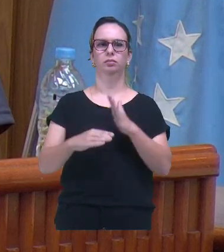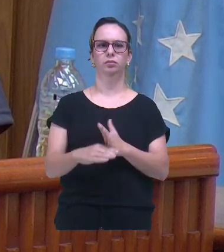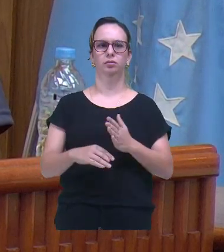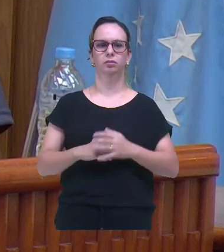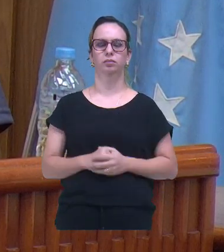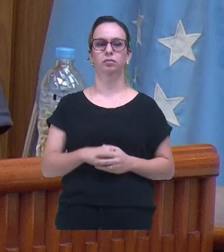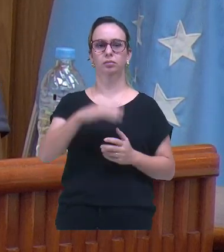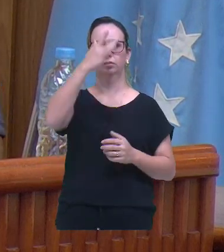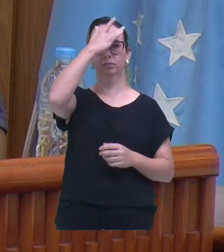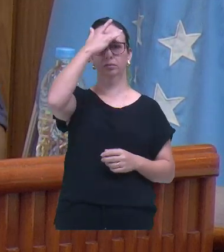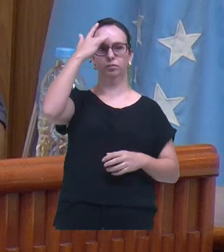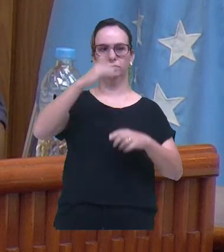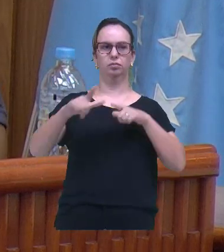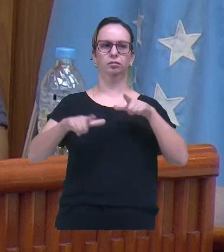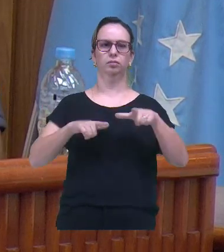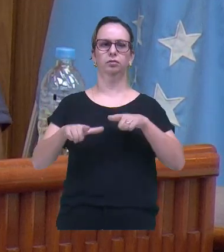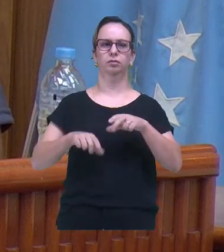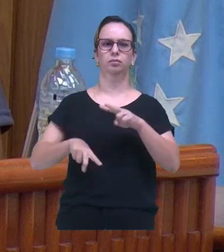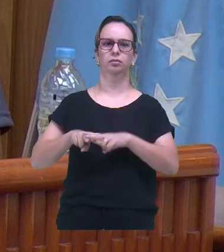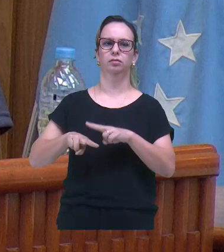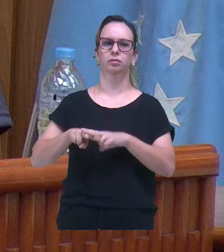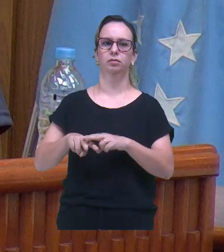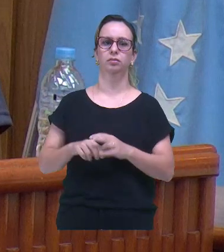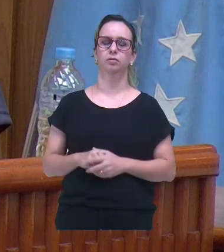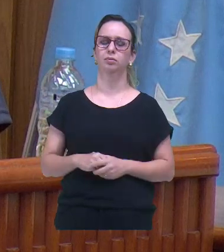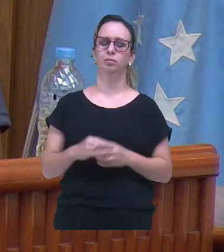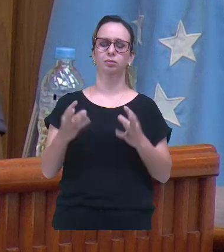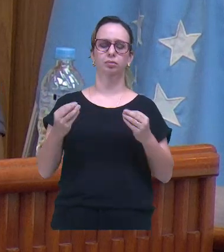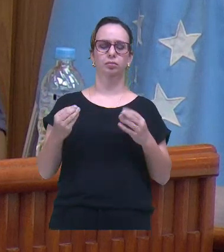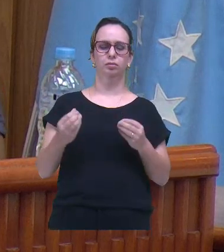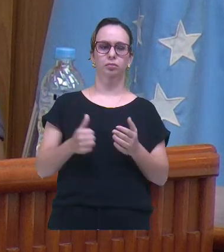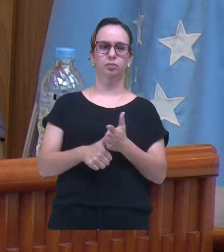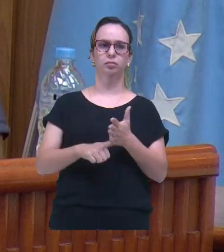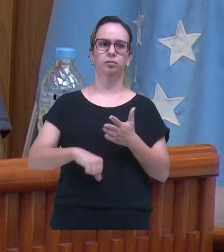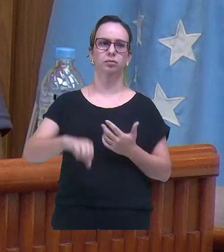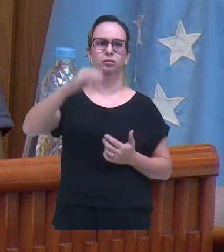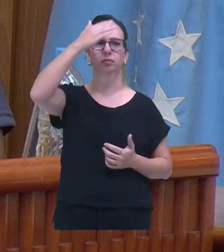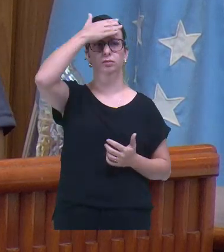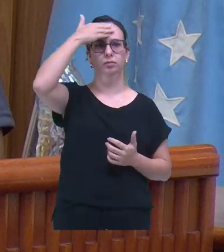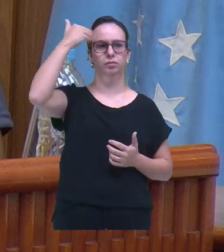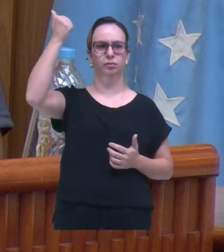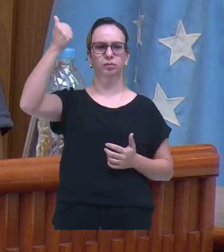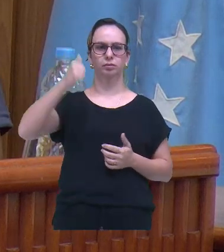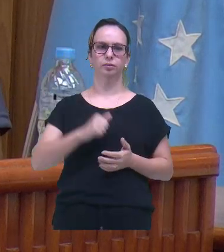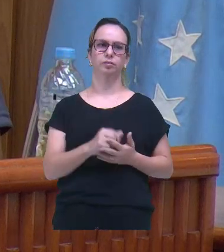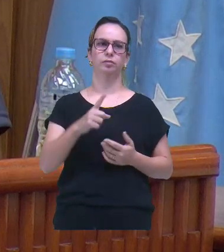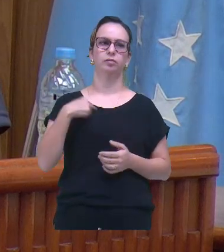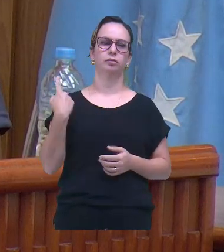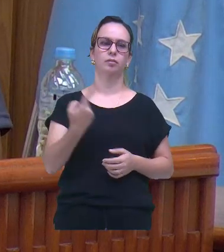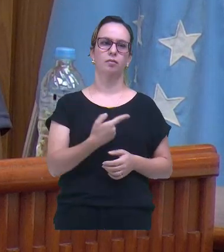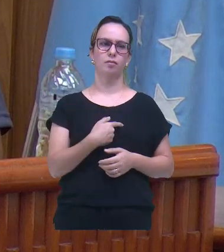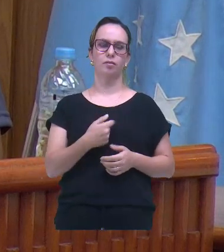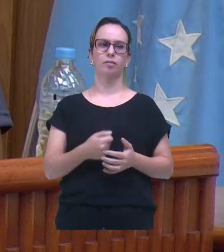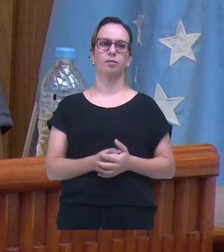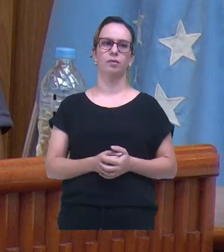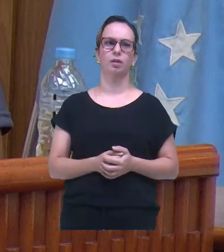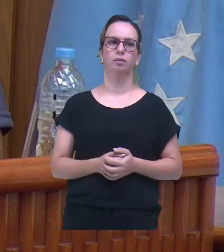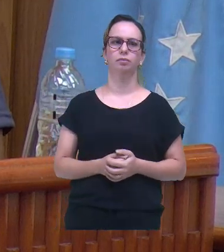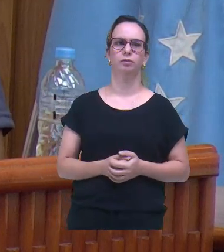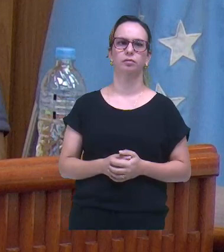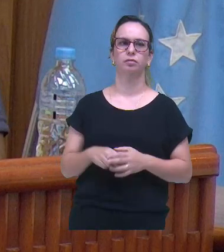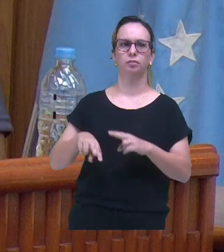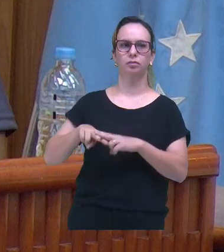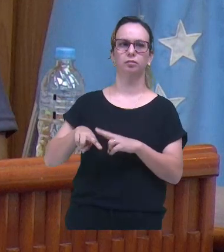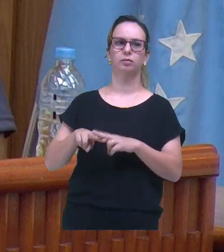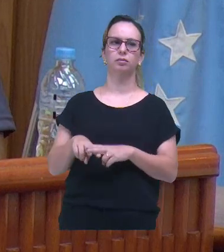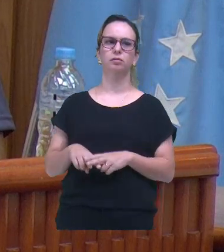penitenciários que muitas vezes nem são lembrados. Muitas vezes nós agentes penitenciários, que temos a